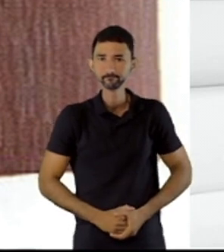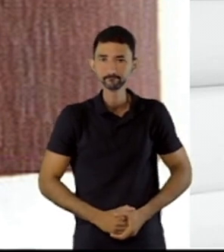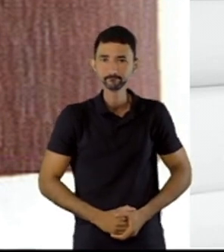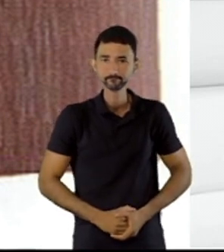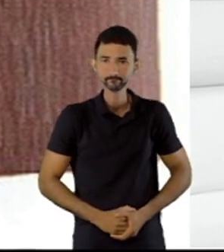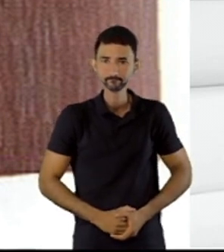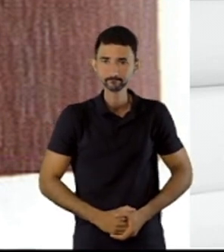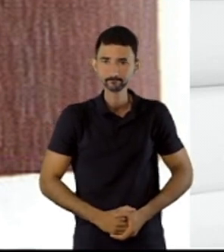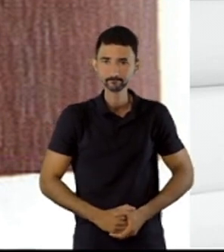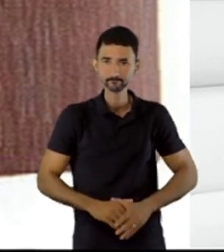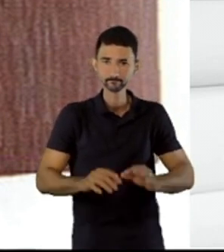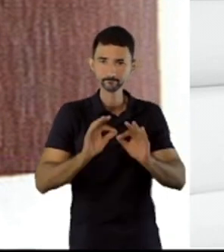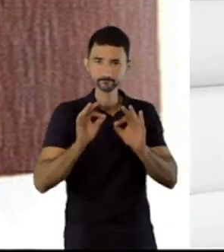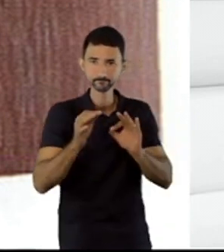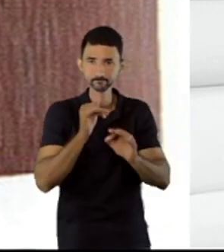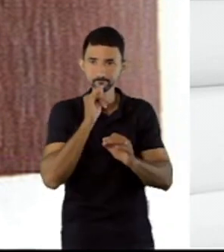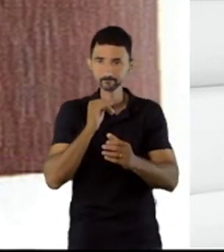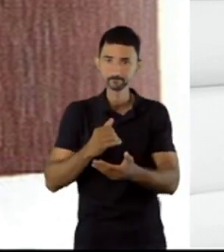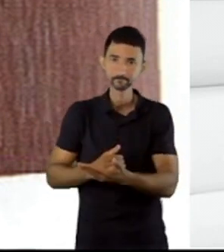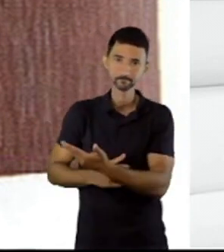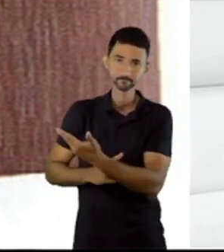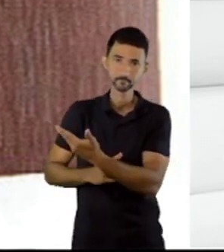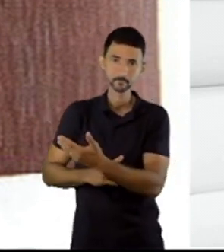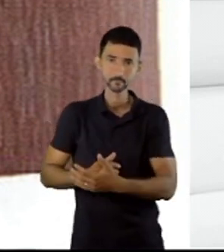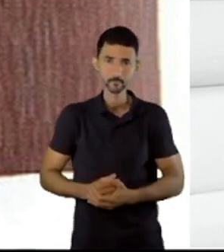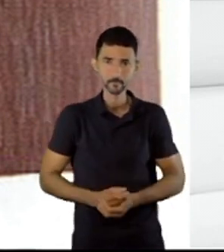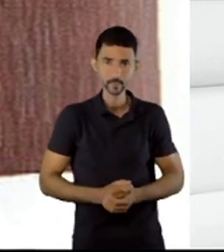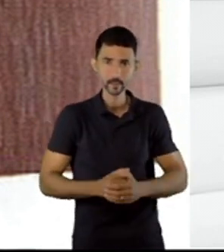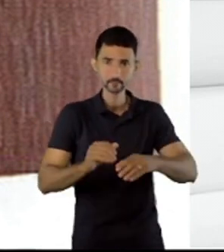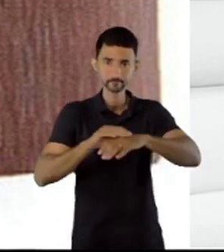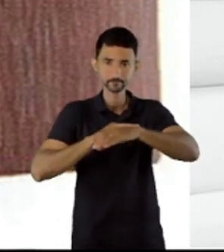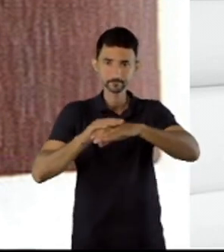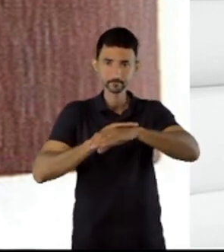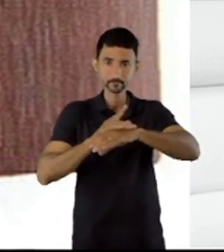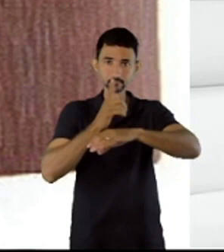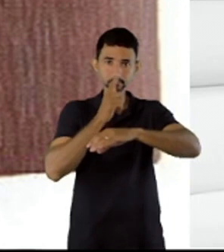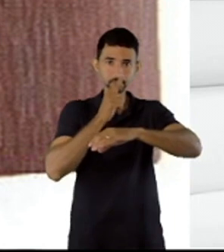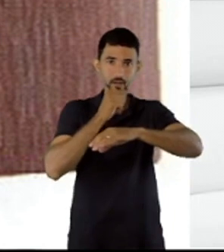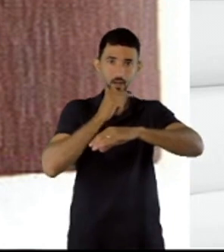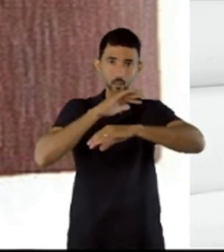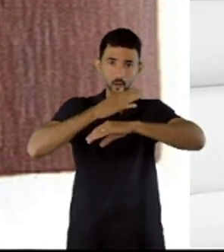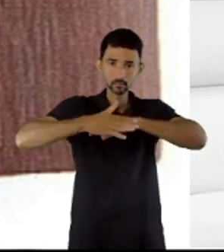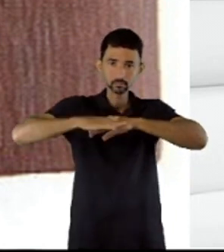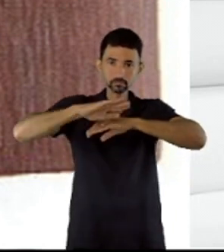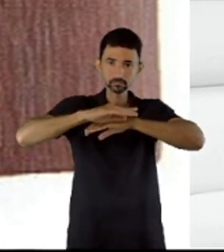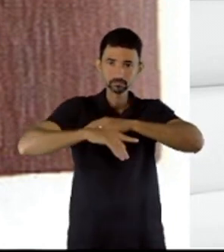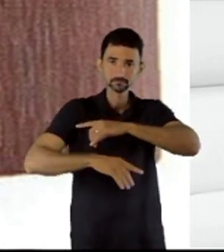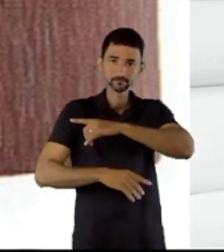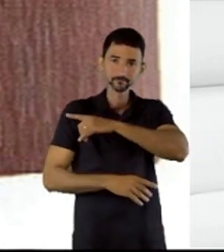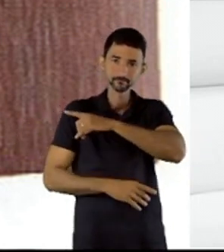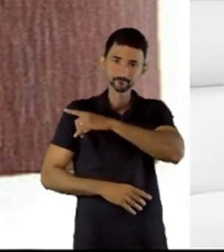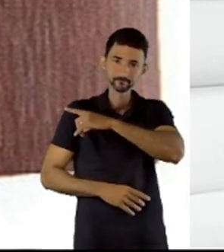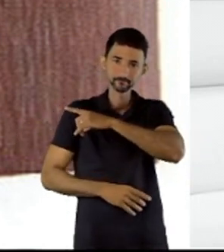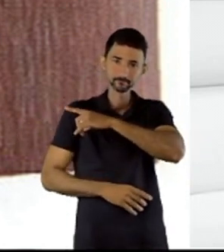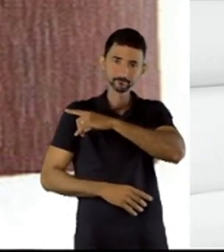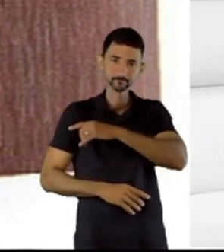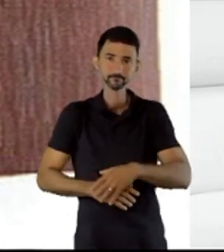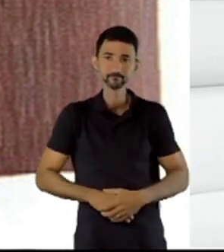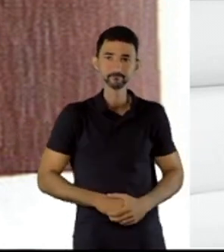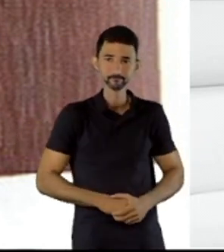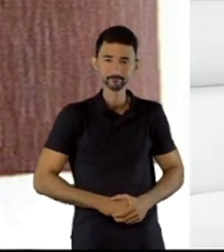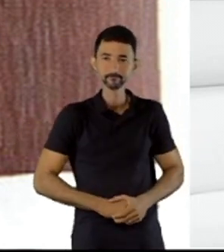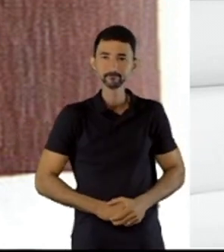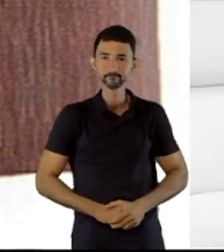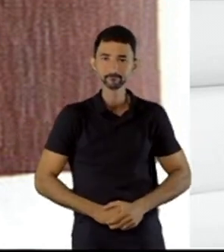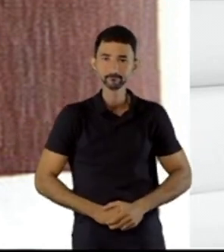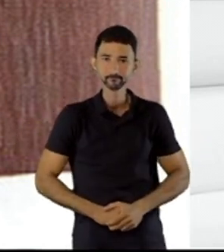no esquema, né? A crosta oceânica é basicamente isso aqui, olha. Essa parte